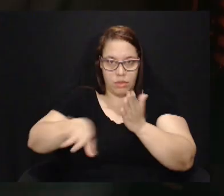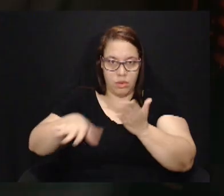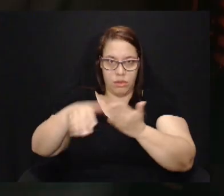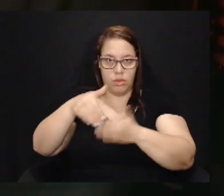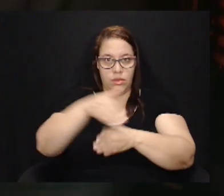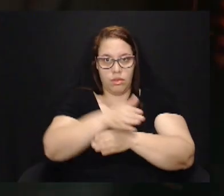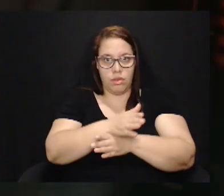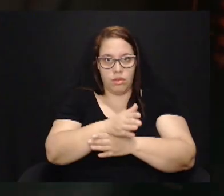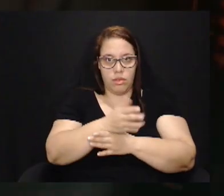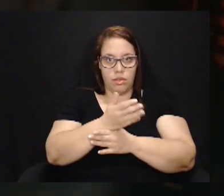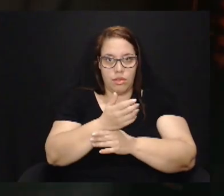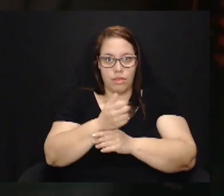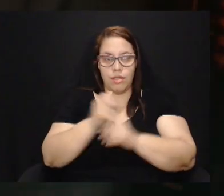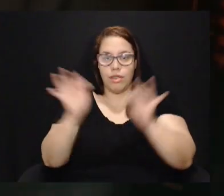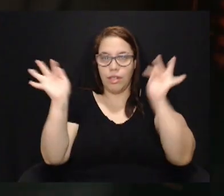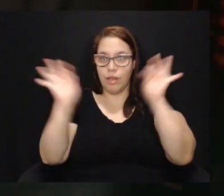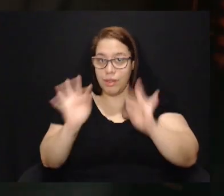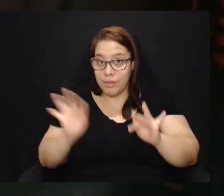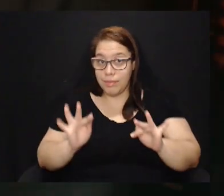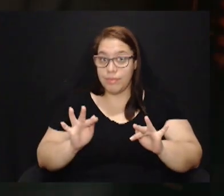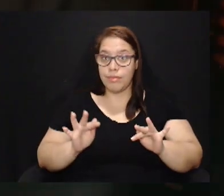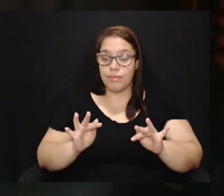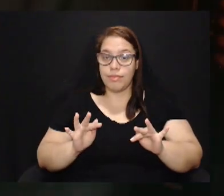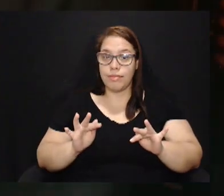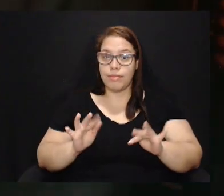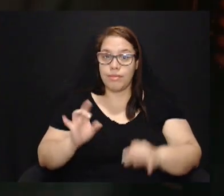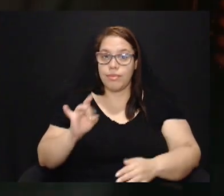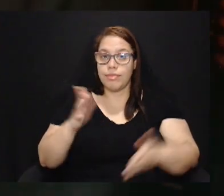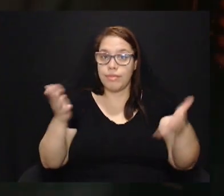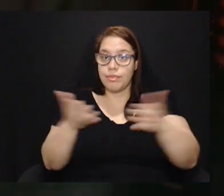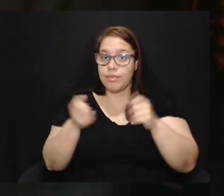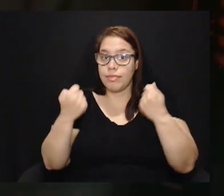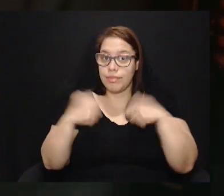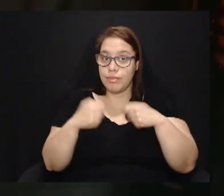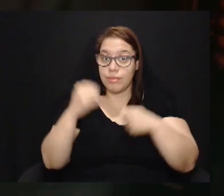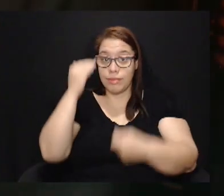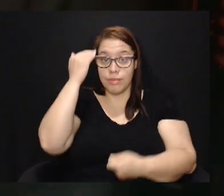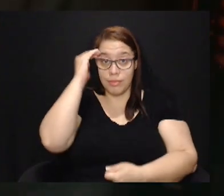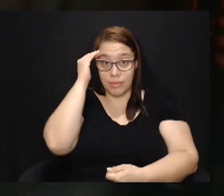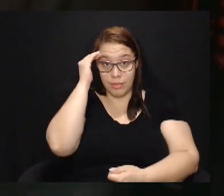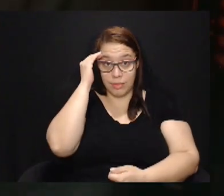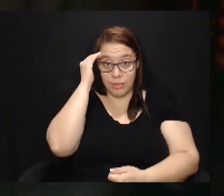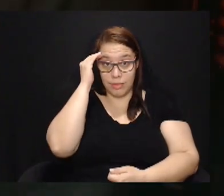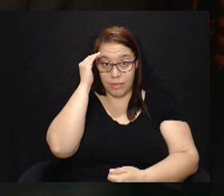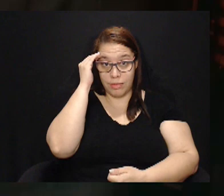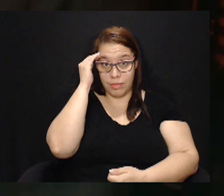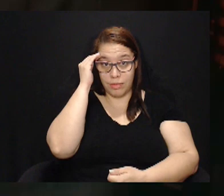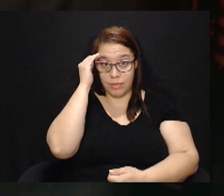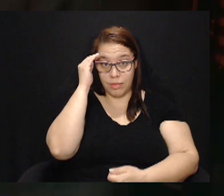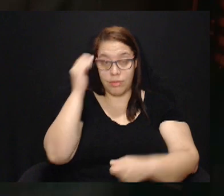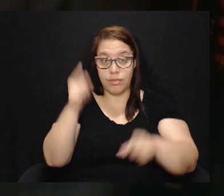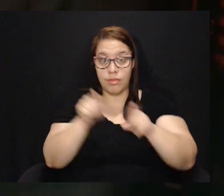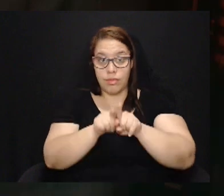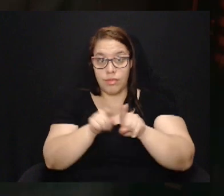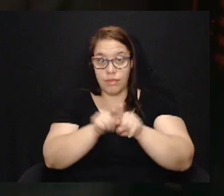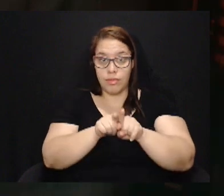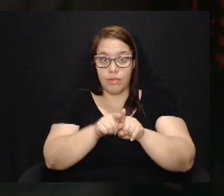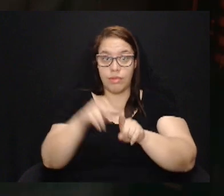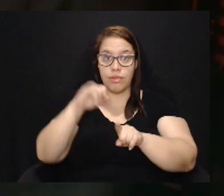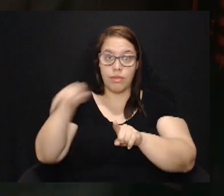eu fico feliz demais! Só que agora eu preciso entender como a gente faz também para aproveitar o que